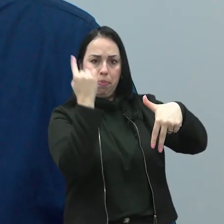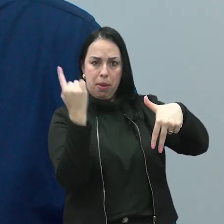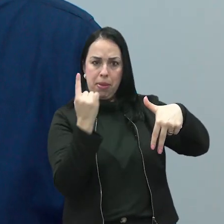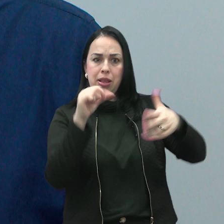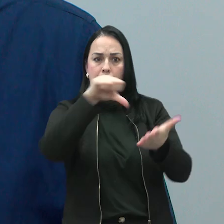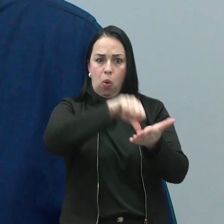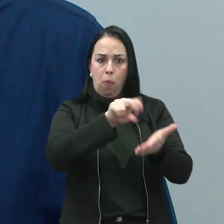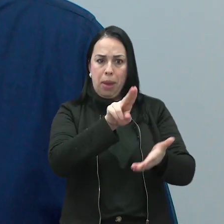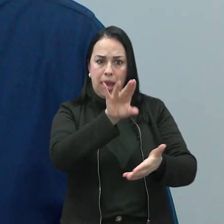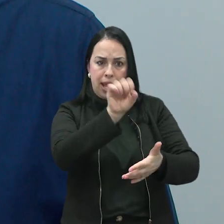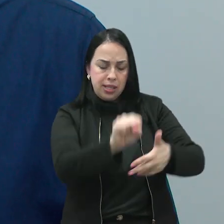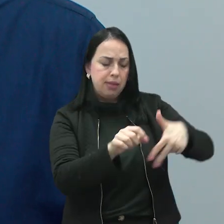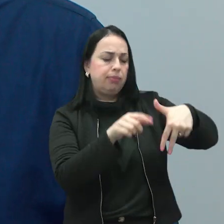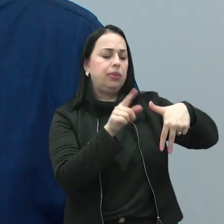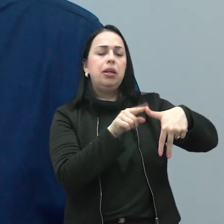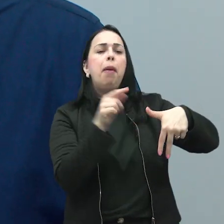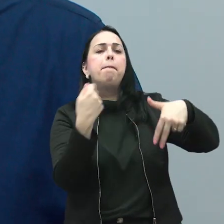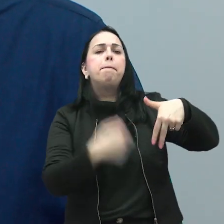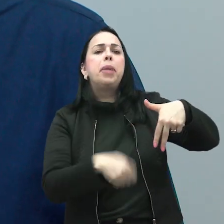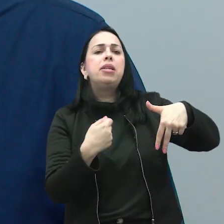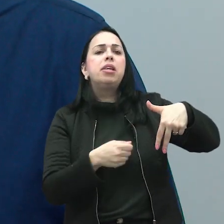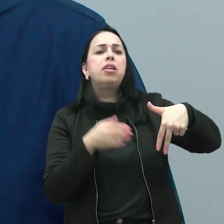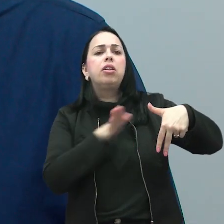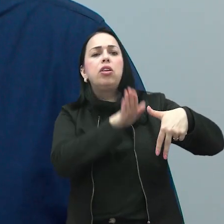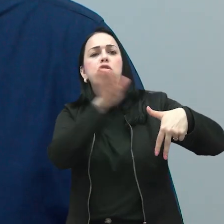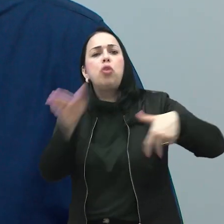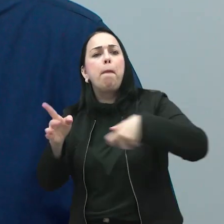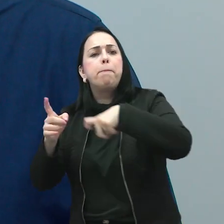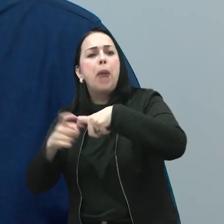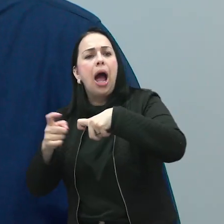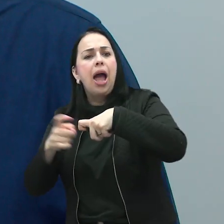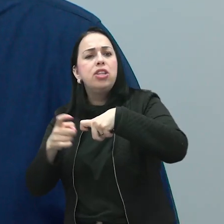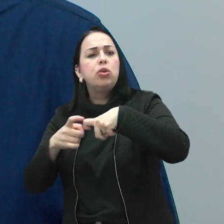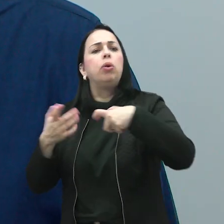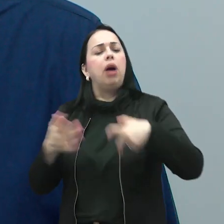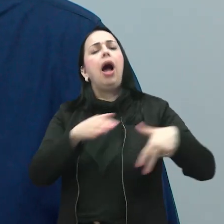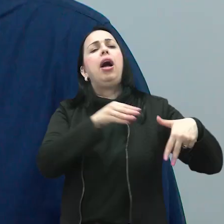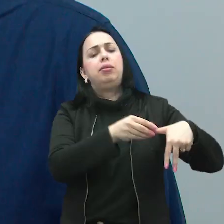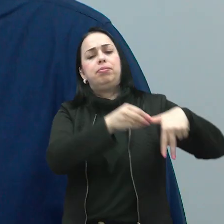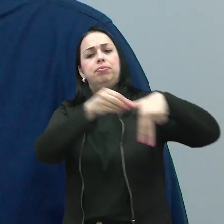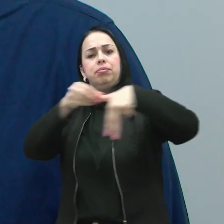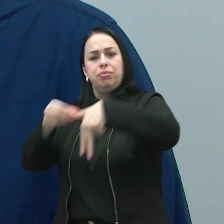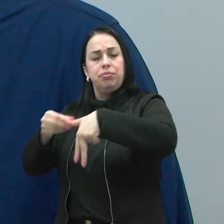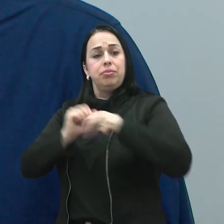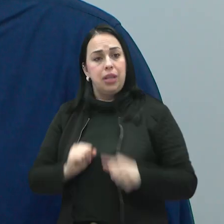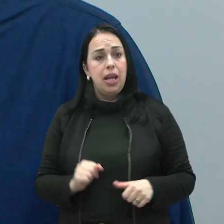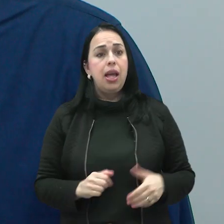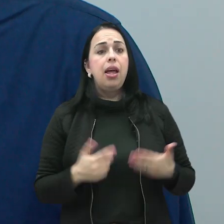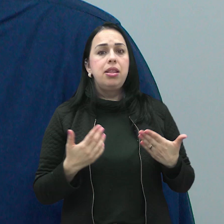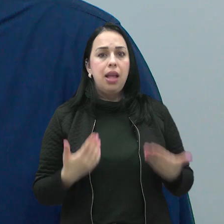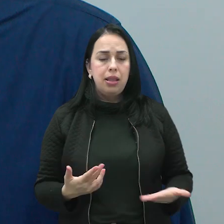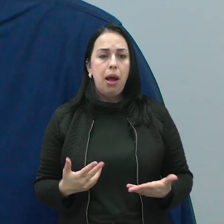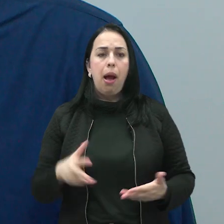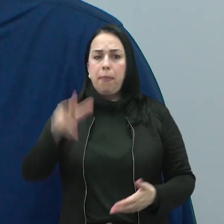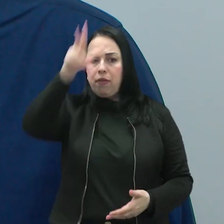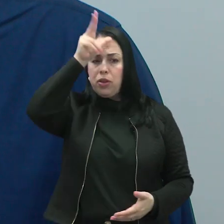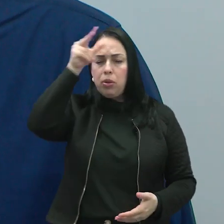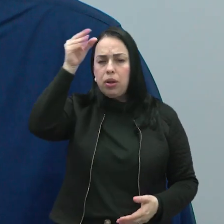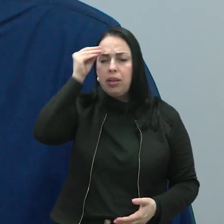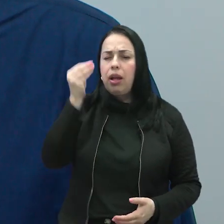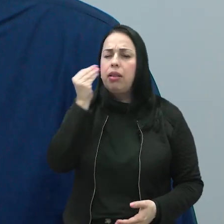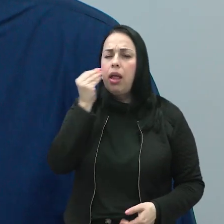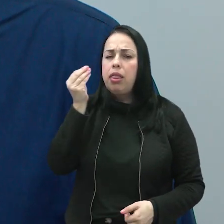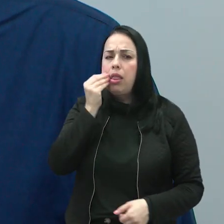estratégia de saúde da família, que precisam de alguma consulta e atendimento em especialistas. A prefeitura tem buscado